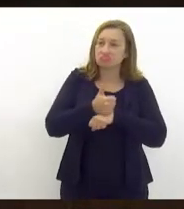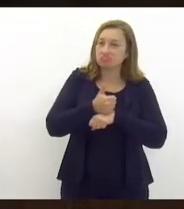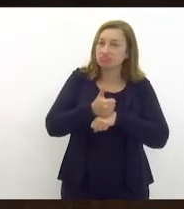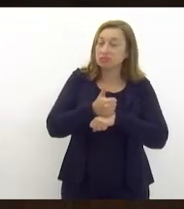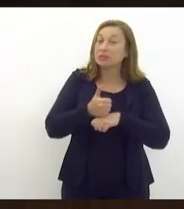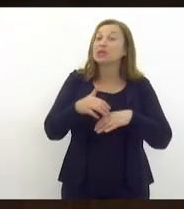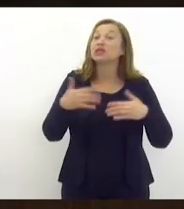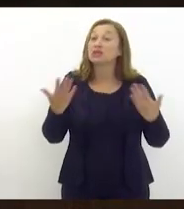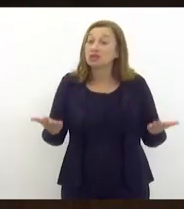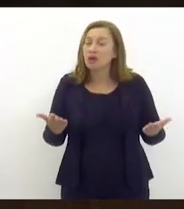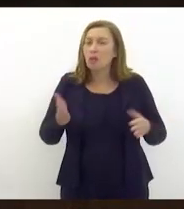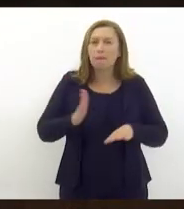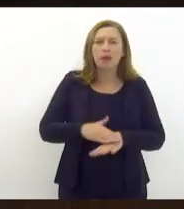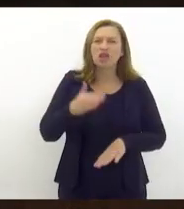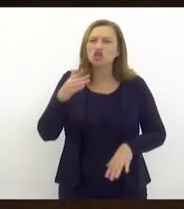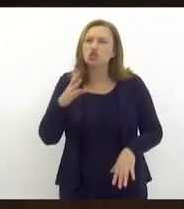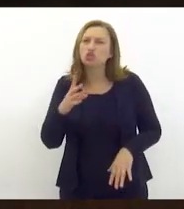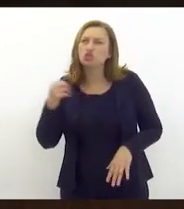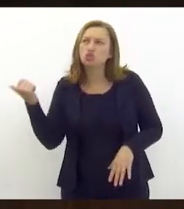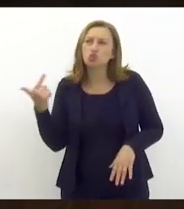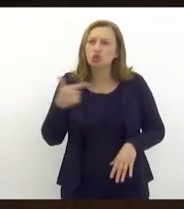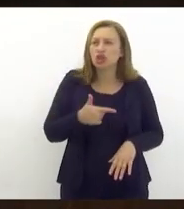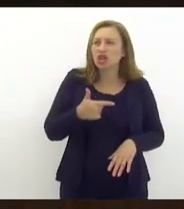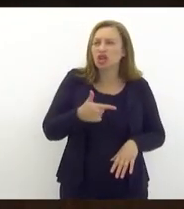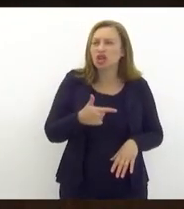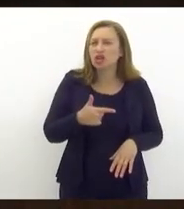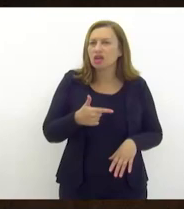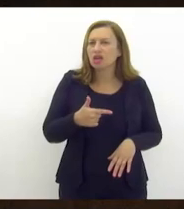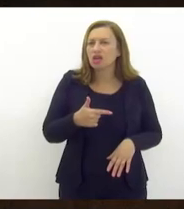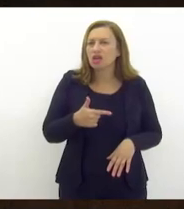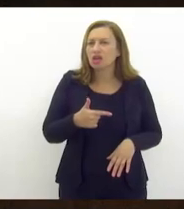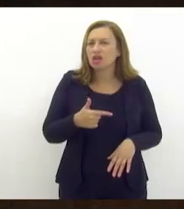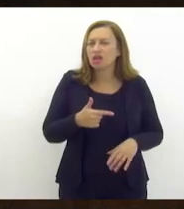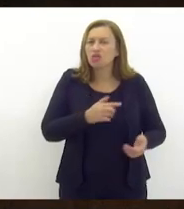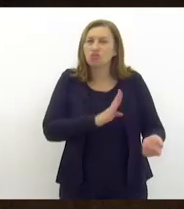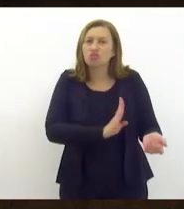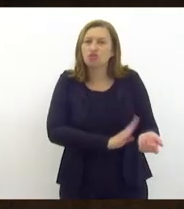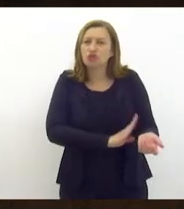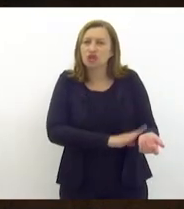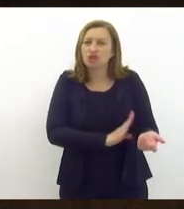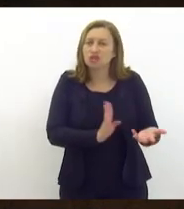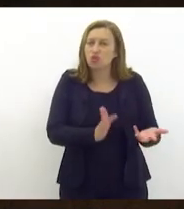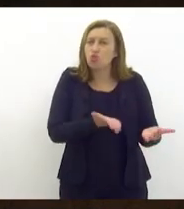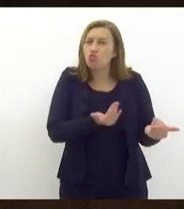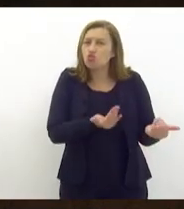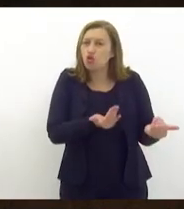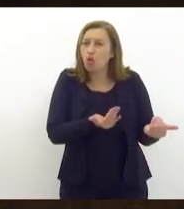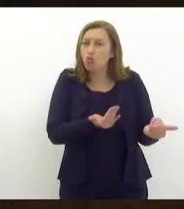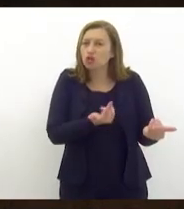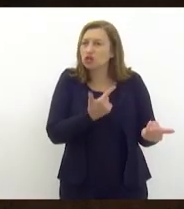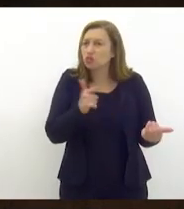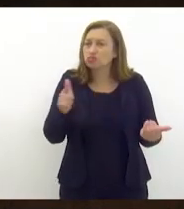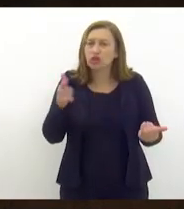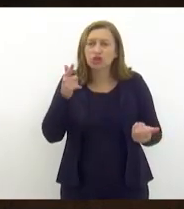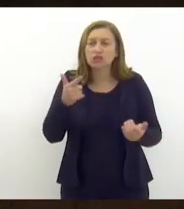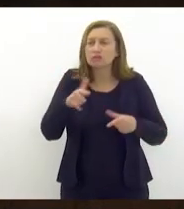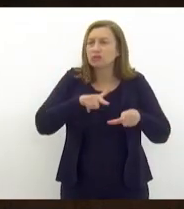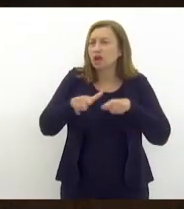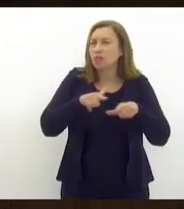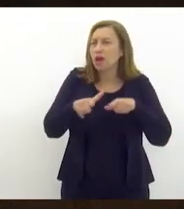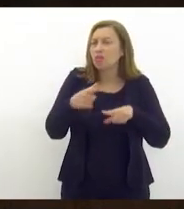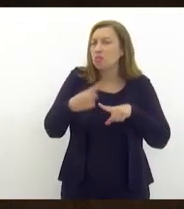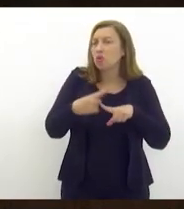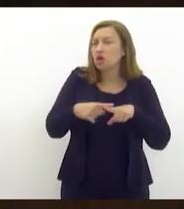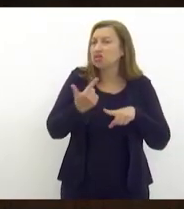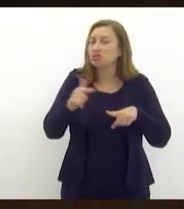E aí, mais do que um ciclo vicioso, isso é um paradoxo. O jovem não tem emprego porque